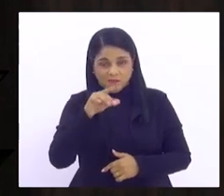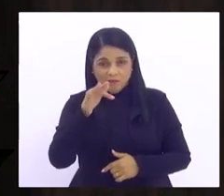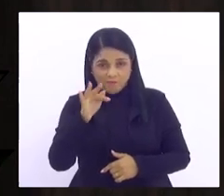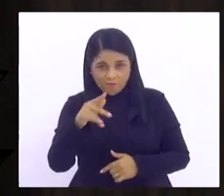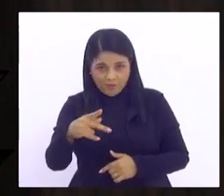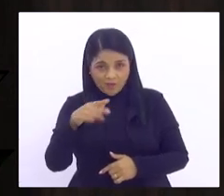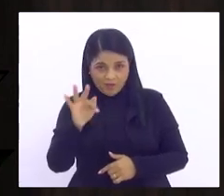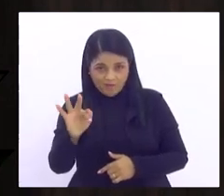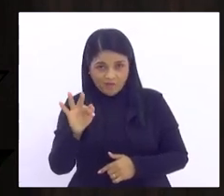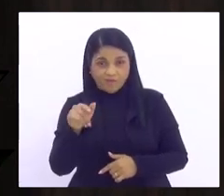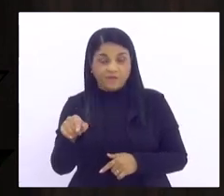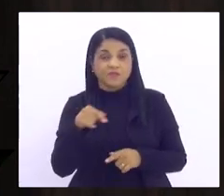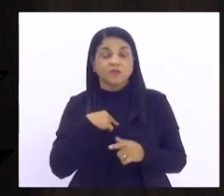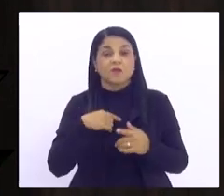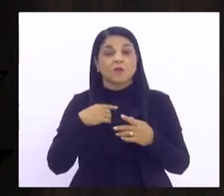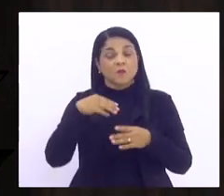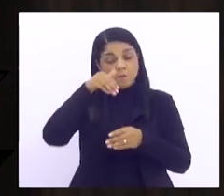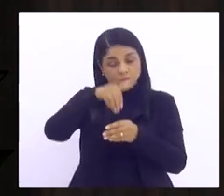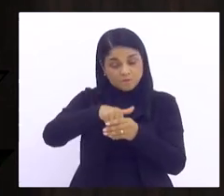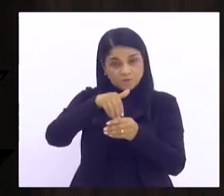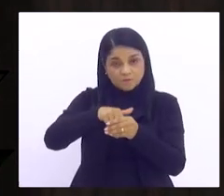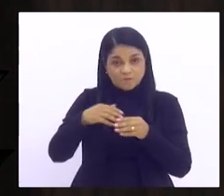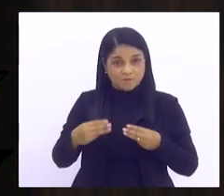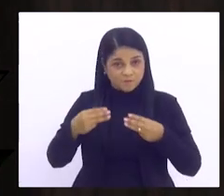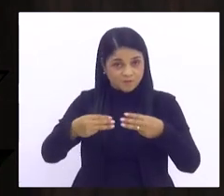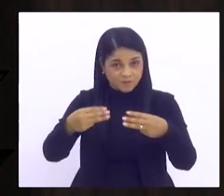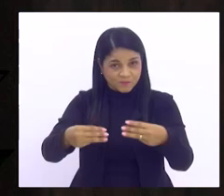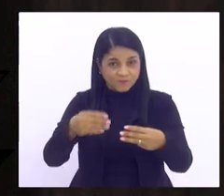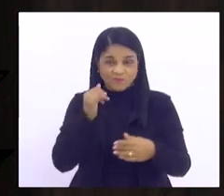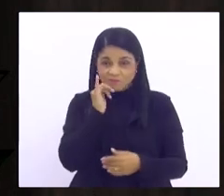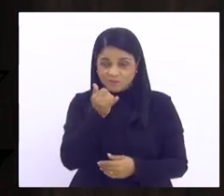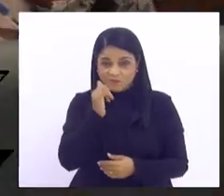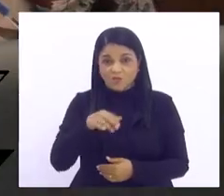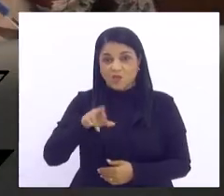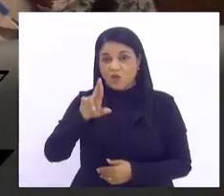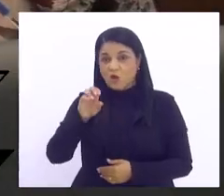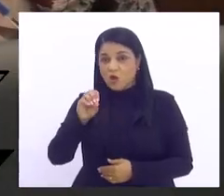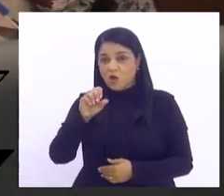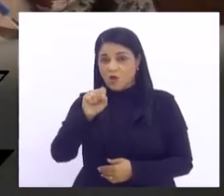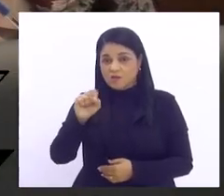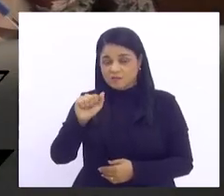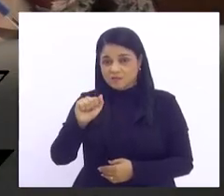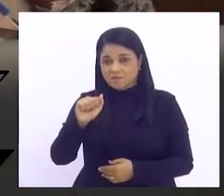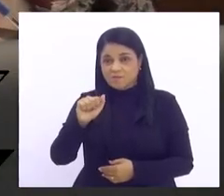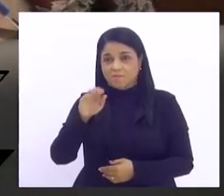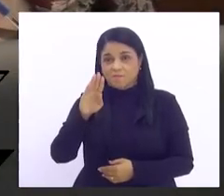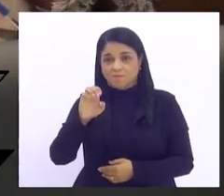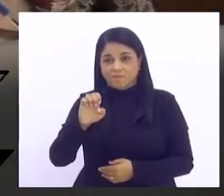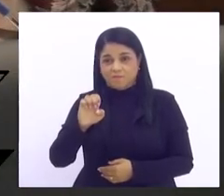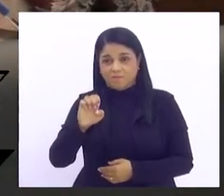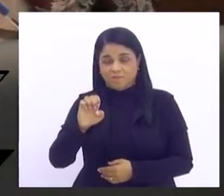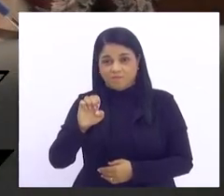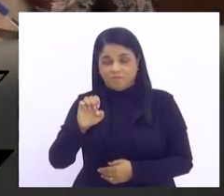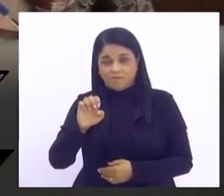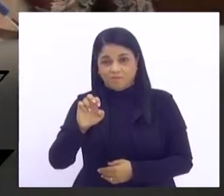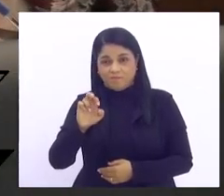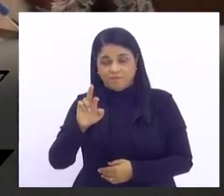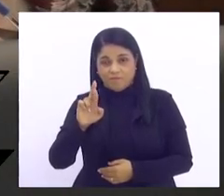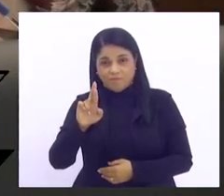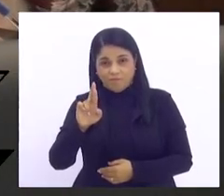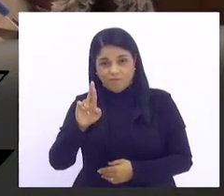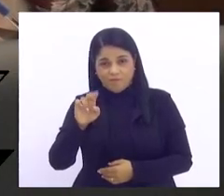no voto da ministra relatora, Rosa Weber, ela traz um conceito, ela traz uma